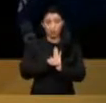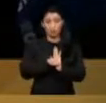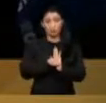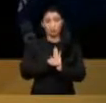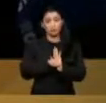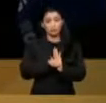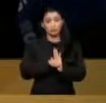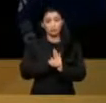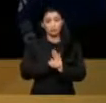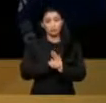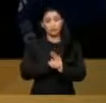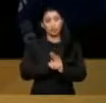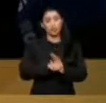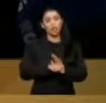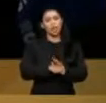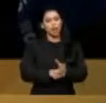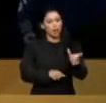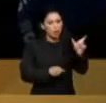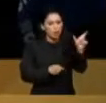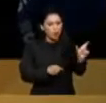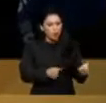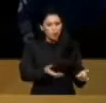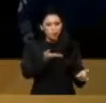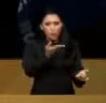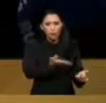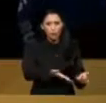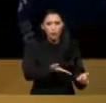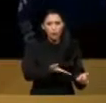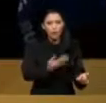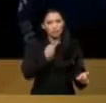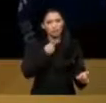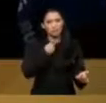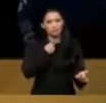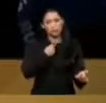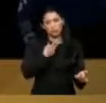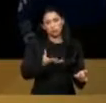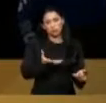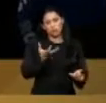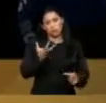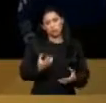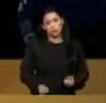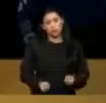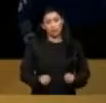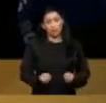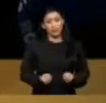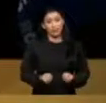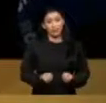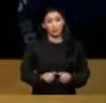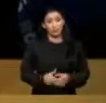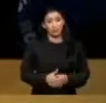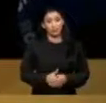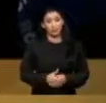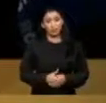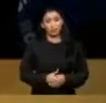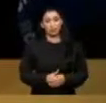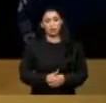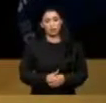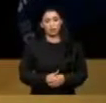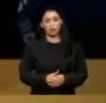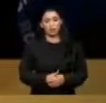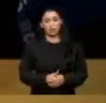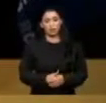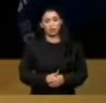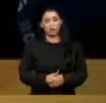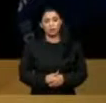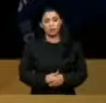lesiva à honra subjetiva, que não exorbita da esfera individual, a persecutio criminis